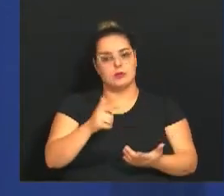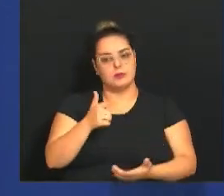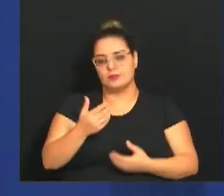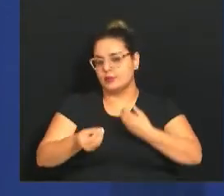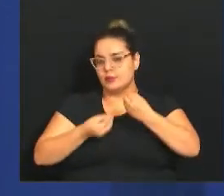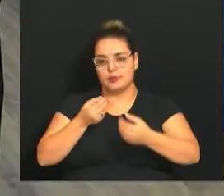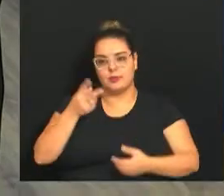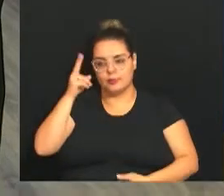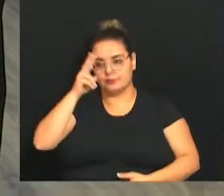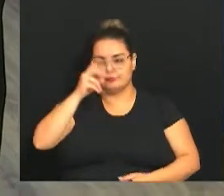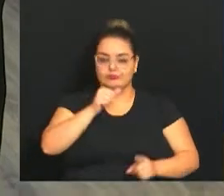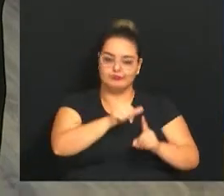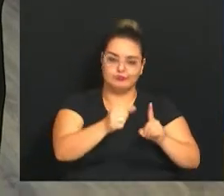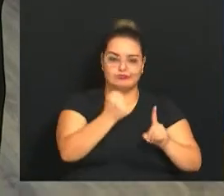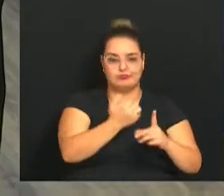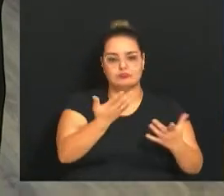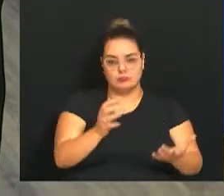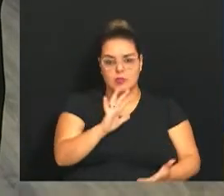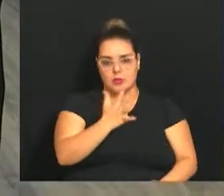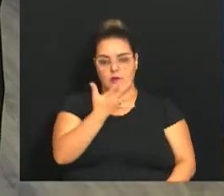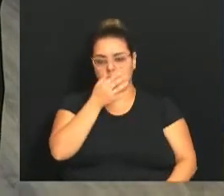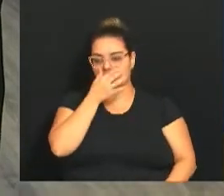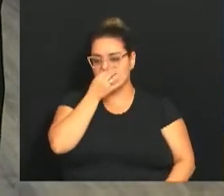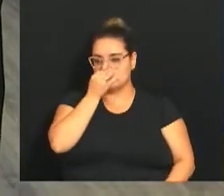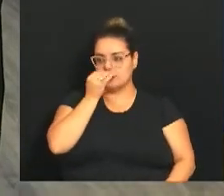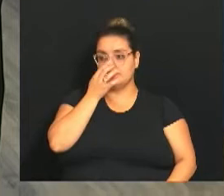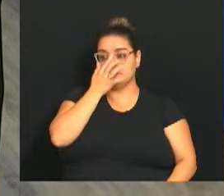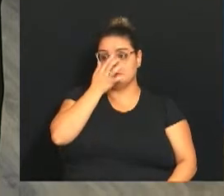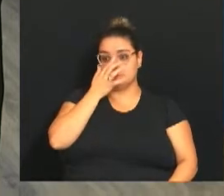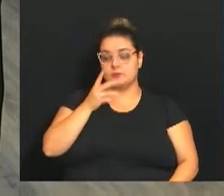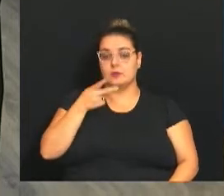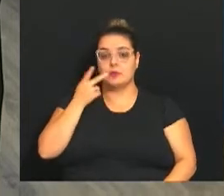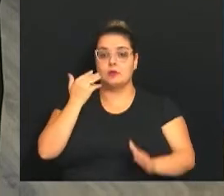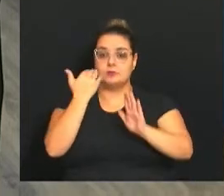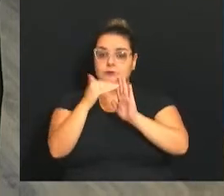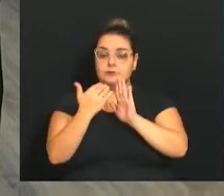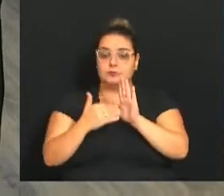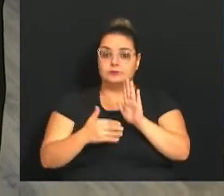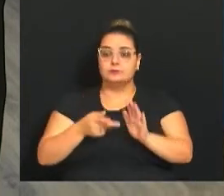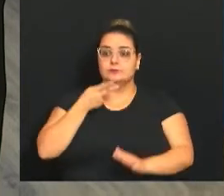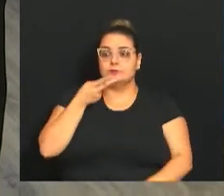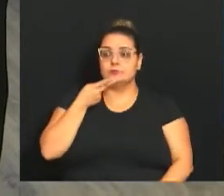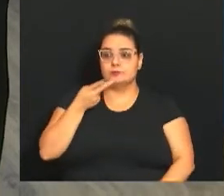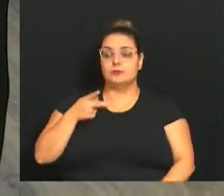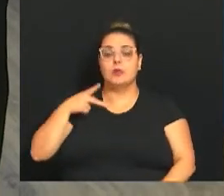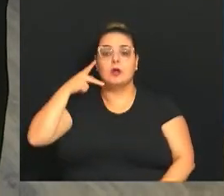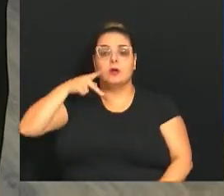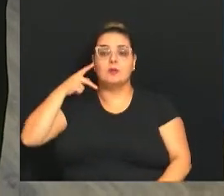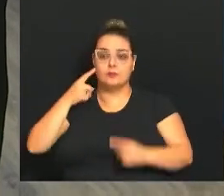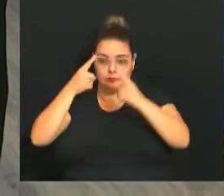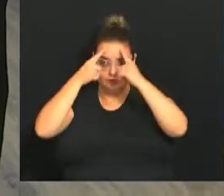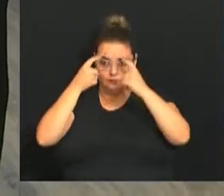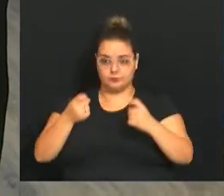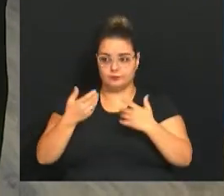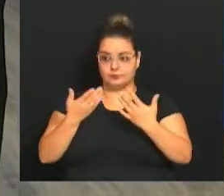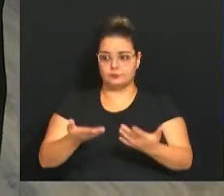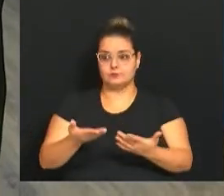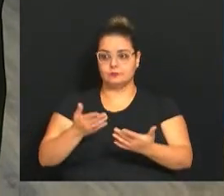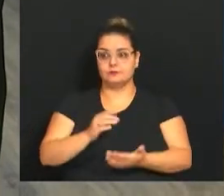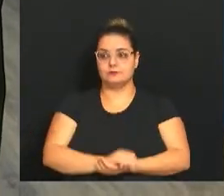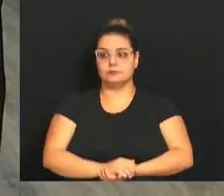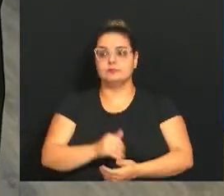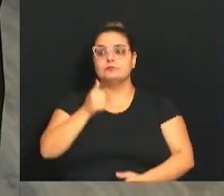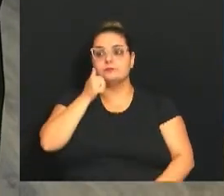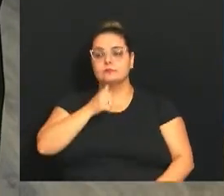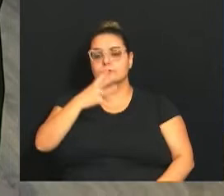Sim, vereadora. Agora a gente também fala dessa pauta que a senhora mencionou aqui, a violência política, citando o exemplo da Marielle,